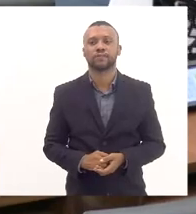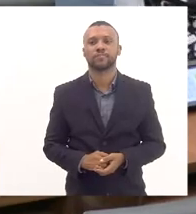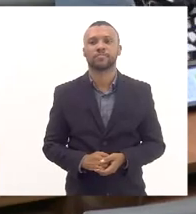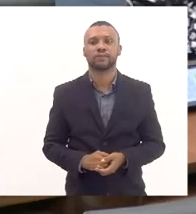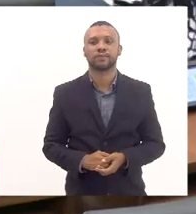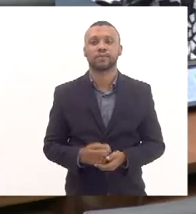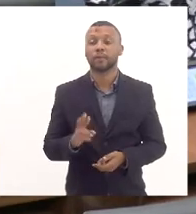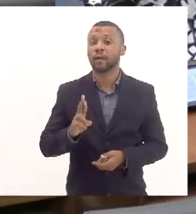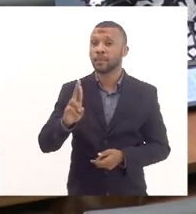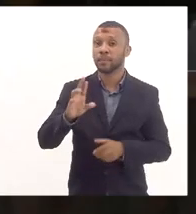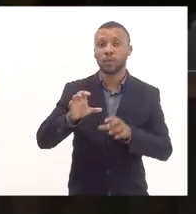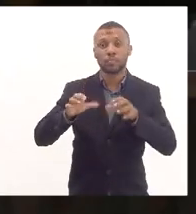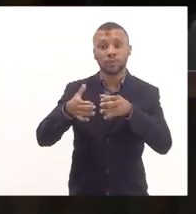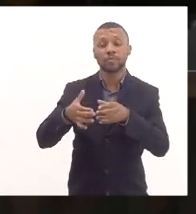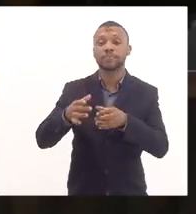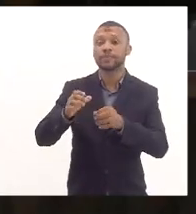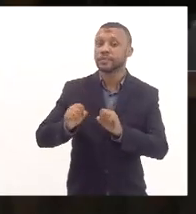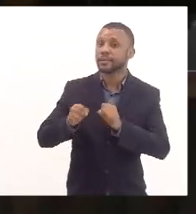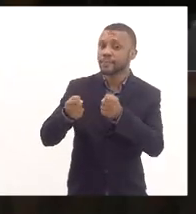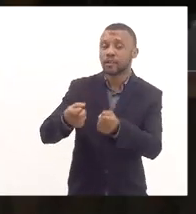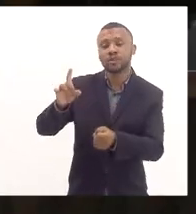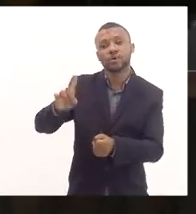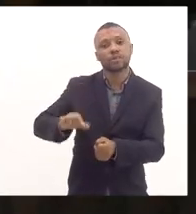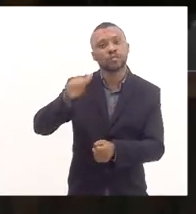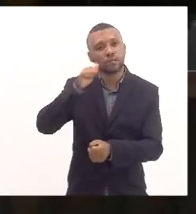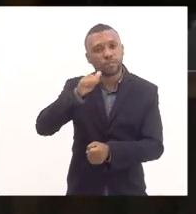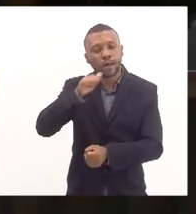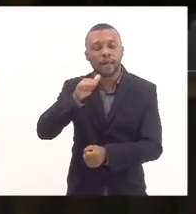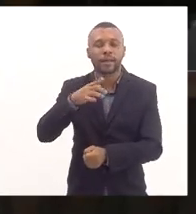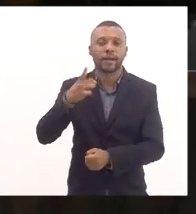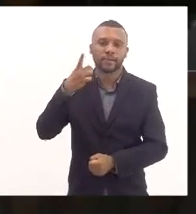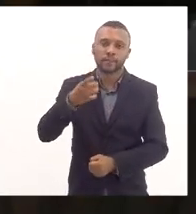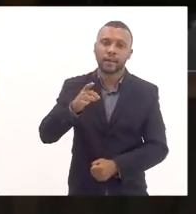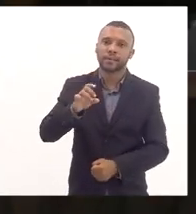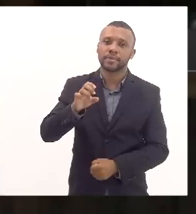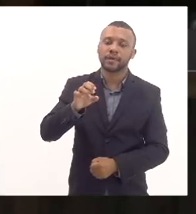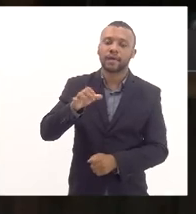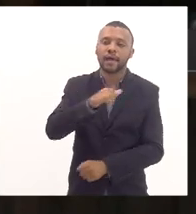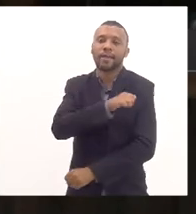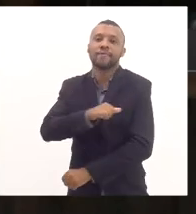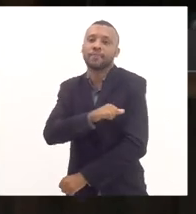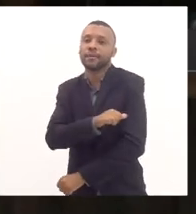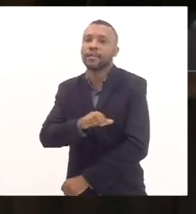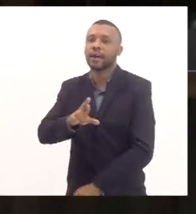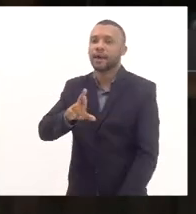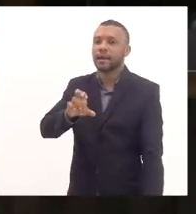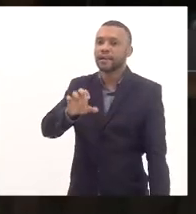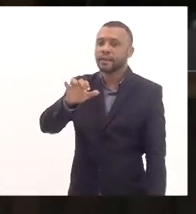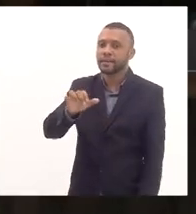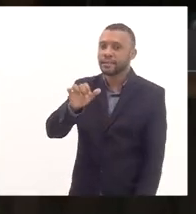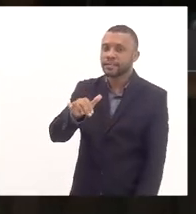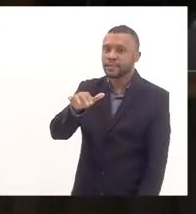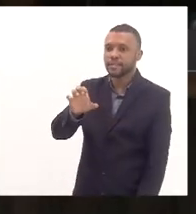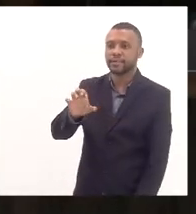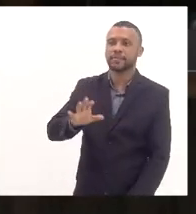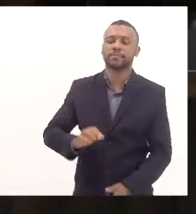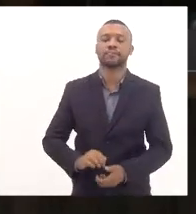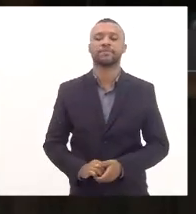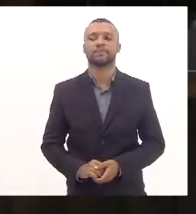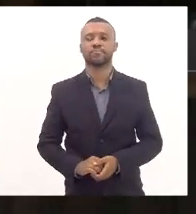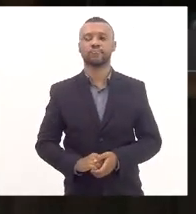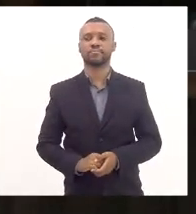e pela comissão de Defesa do direito da mulher deputada enfermeira Rejane tu tá até primeira Rejane